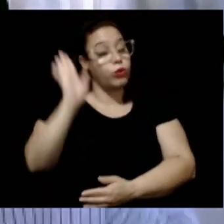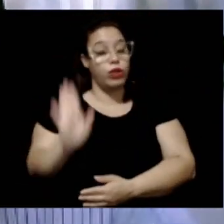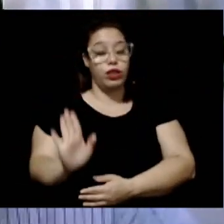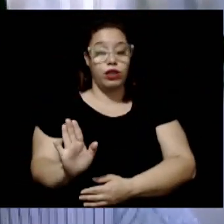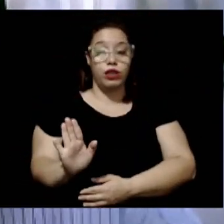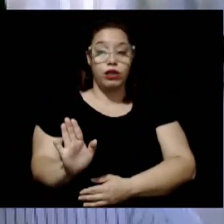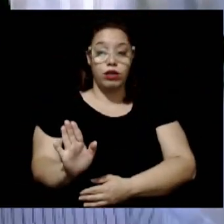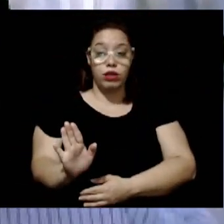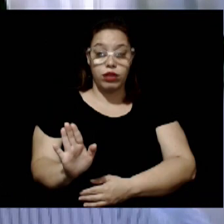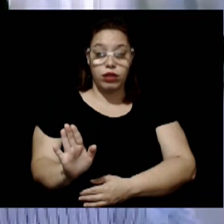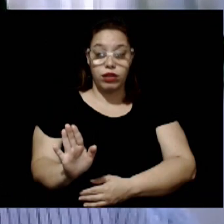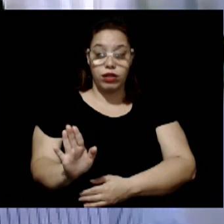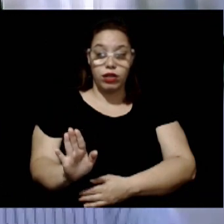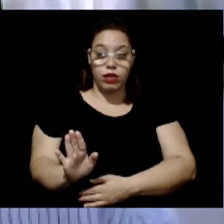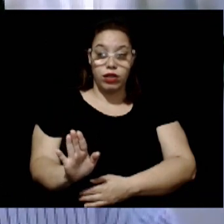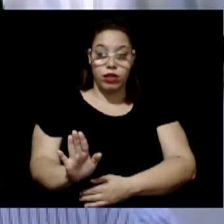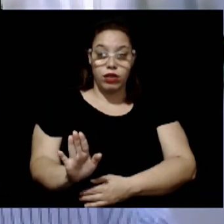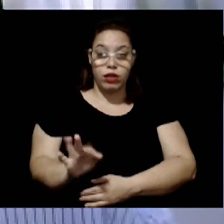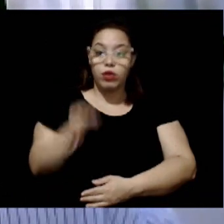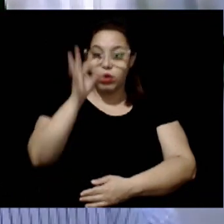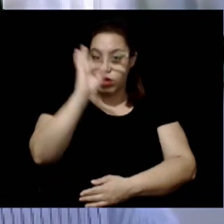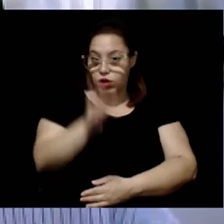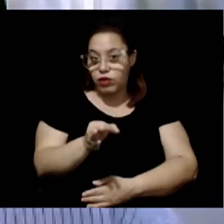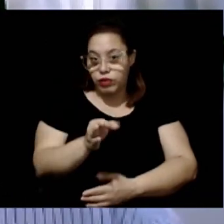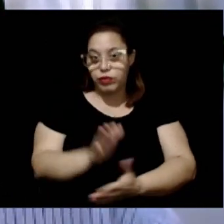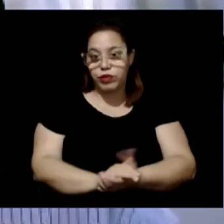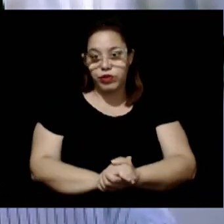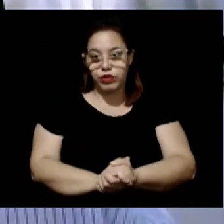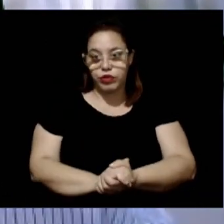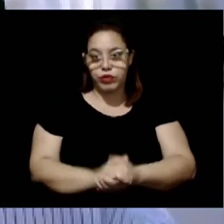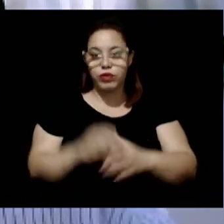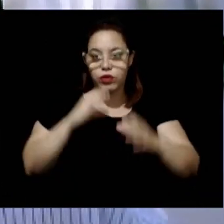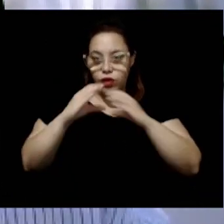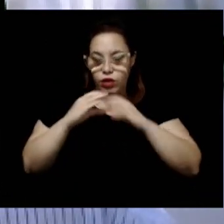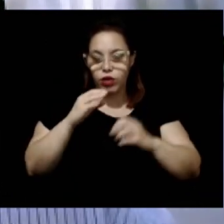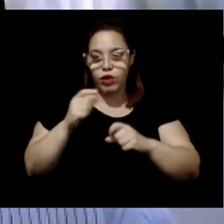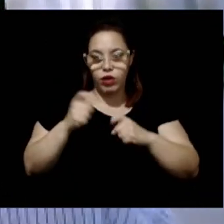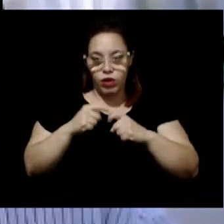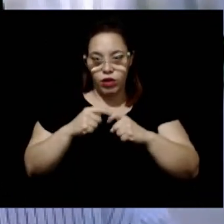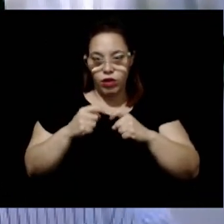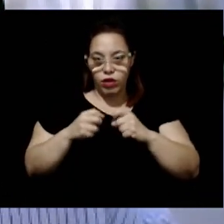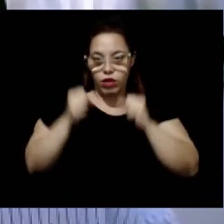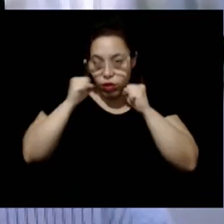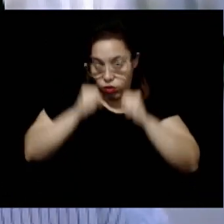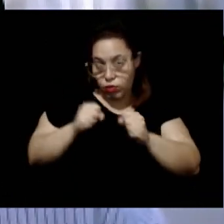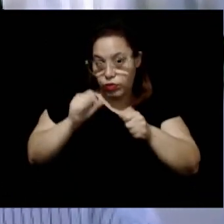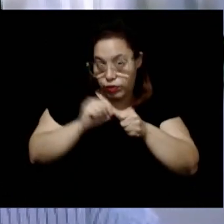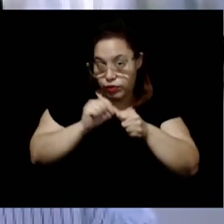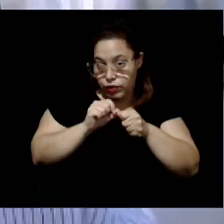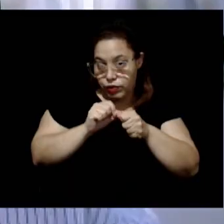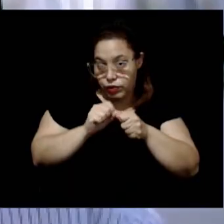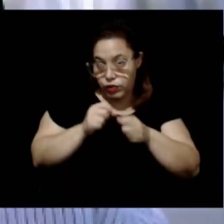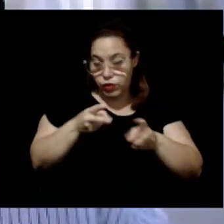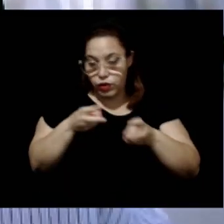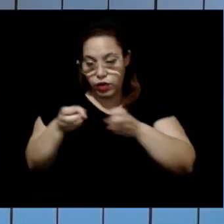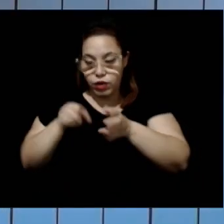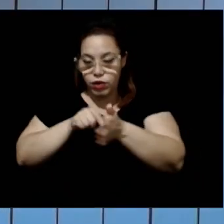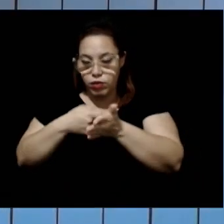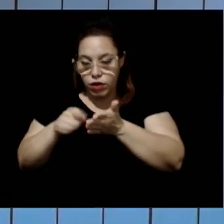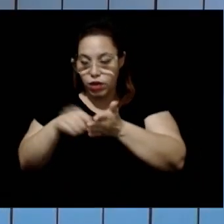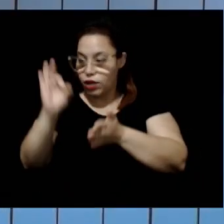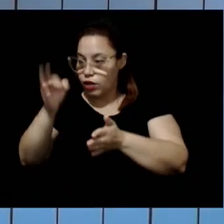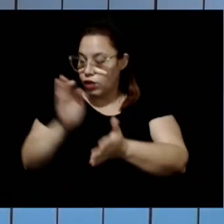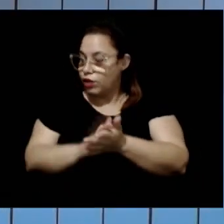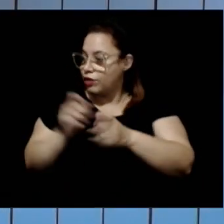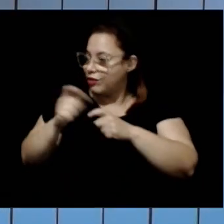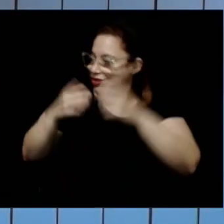um quadro bem definido, vamos conversar com o médico para que ele possa fazer a prescrição adequada. Doutor, muito obrigada